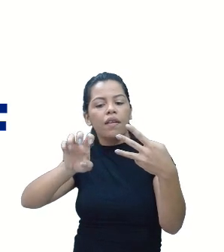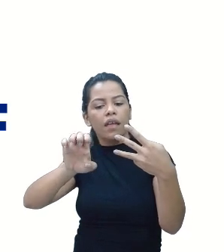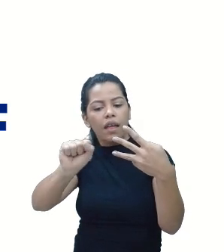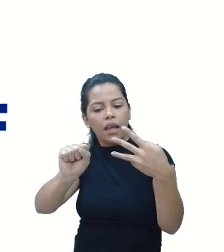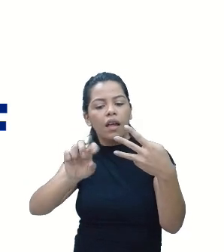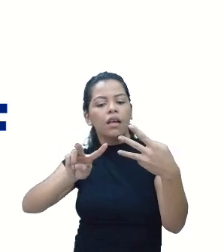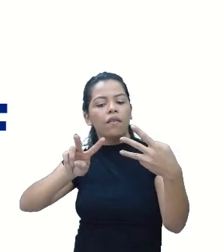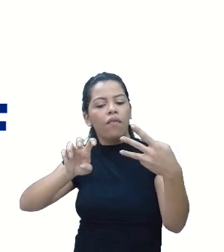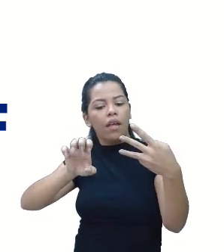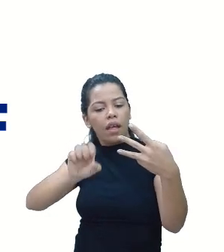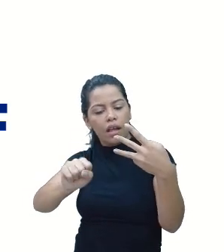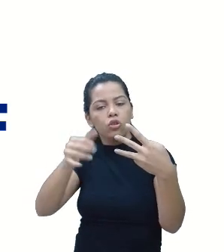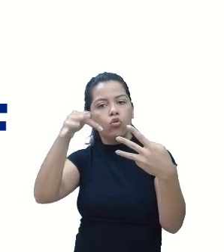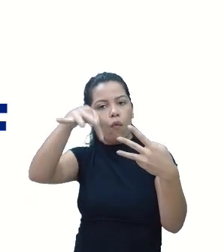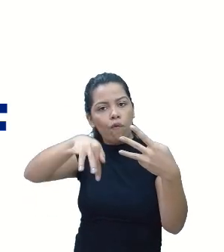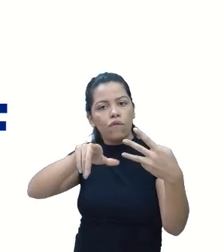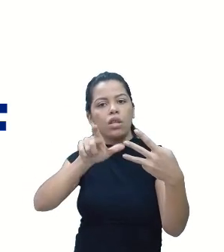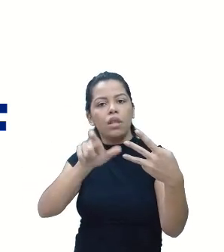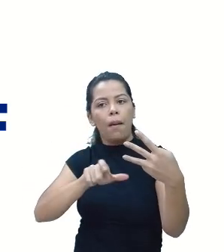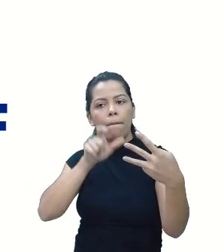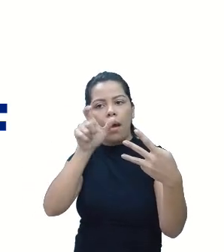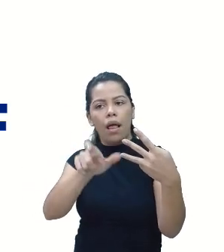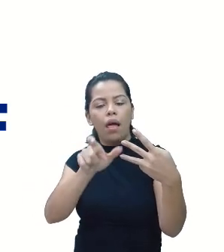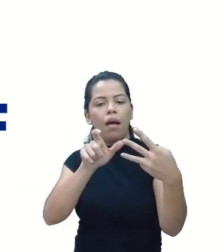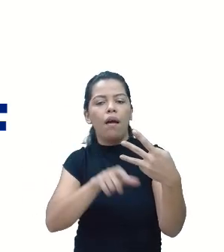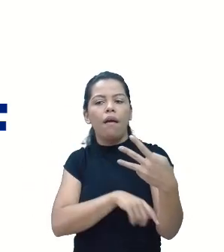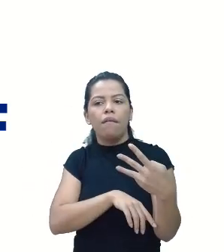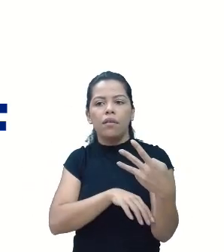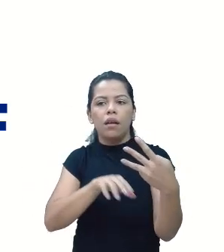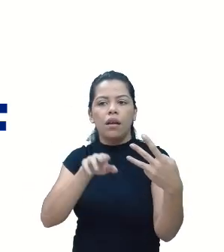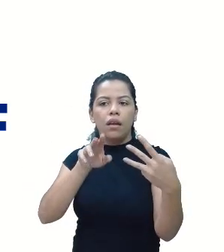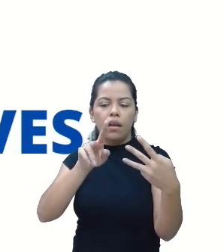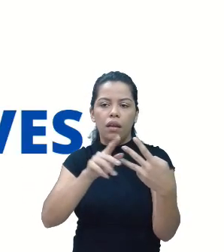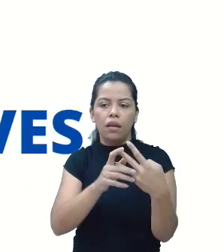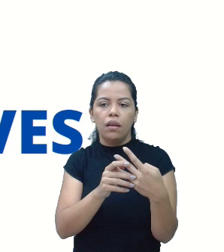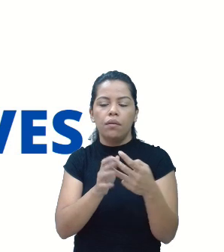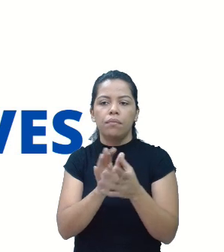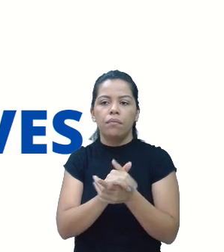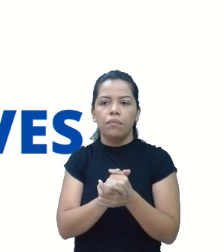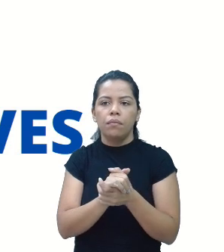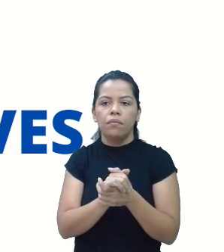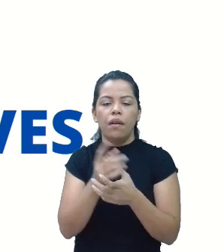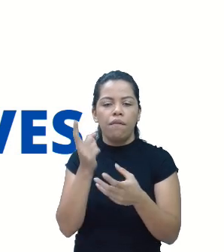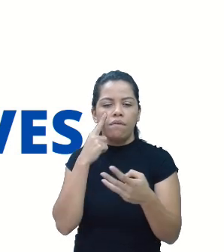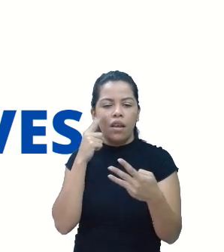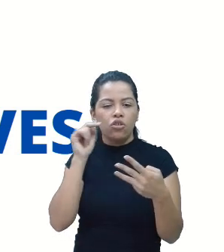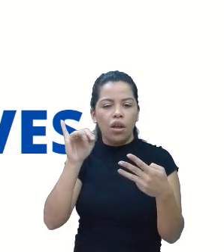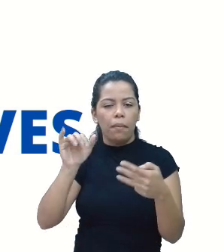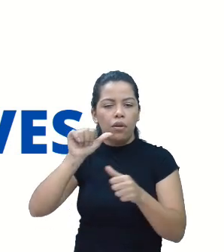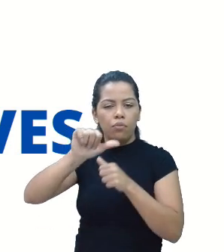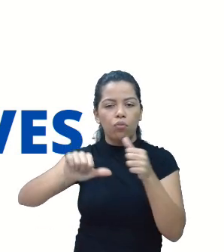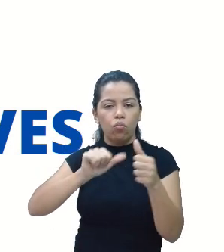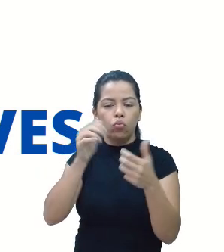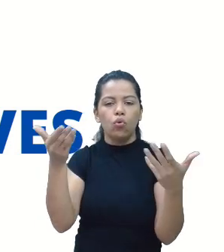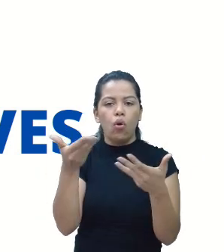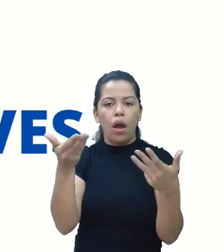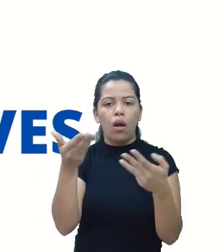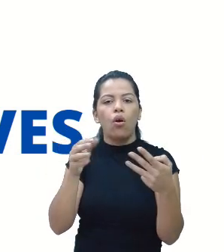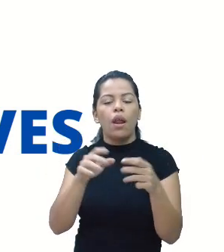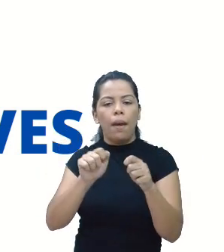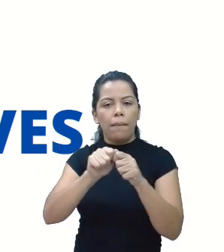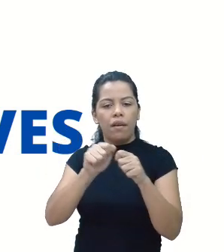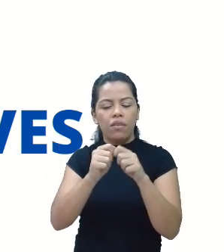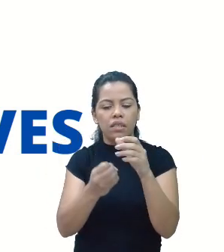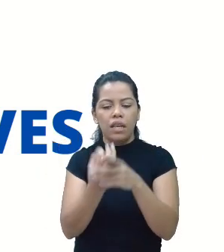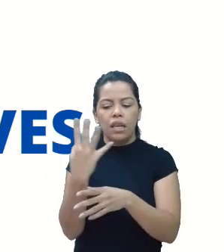das palavras, ou FE, que é o caso de knife, que é faca, e aí a gente agora troca por VES, tá certo? Então é